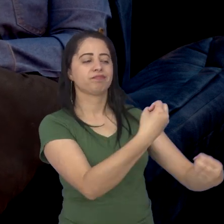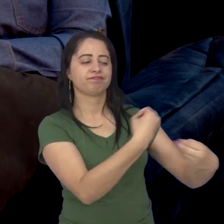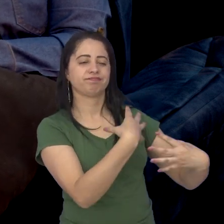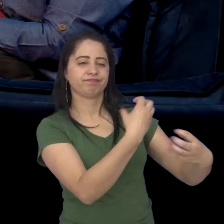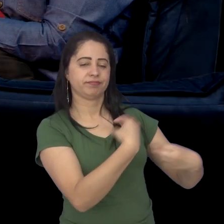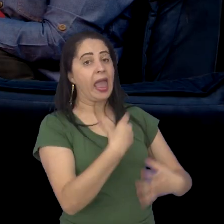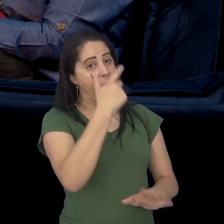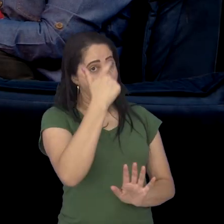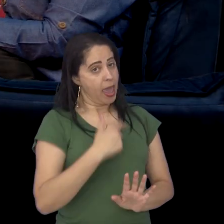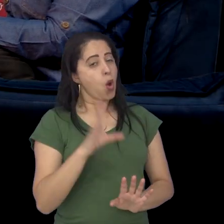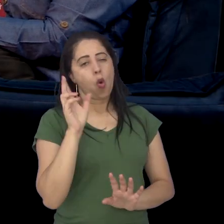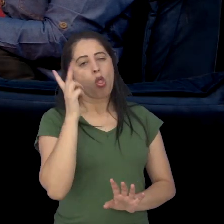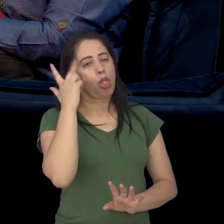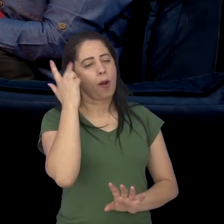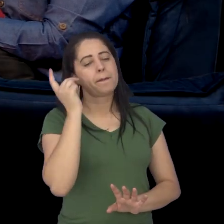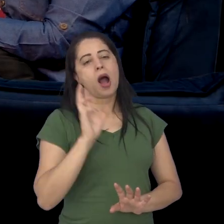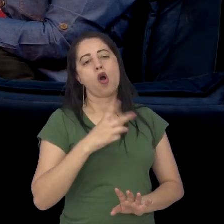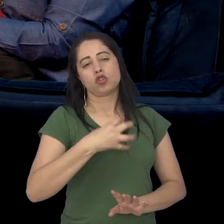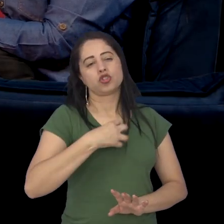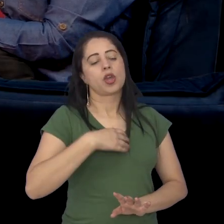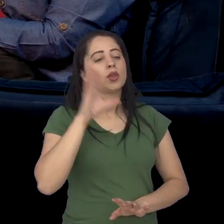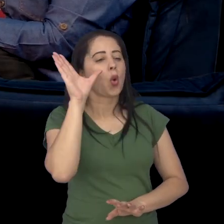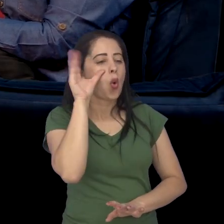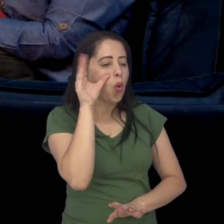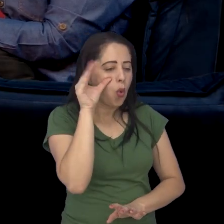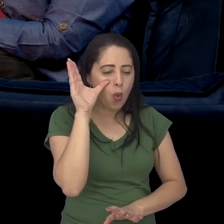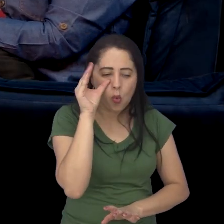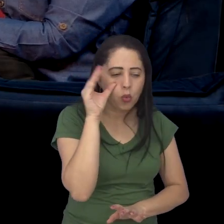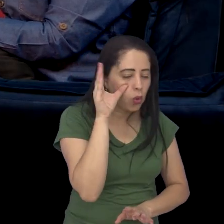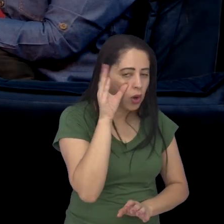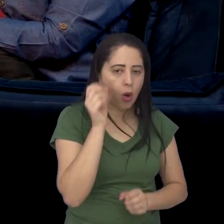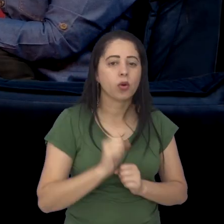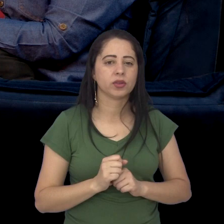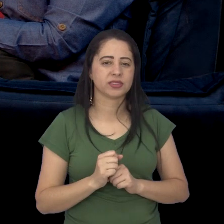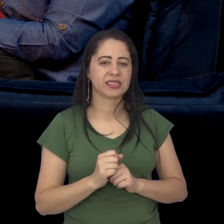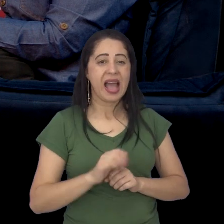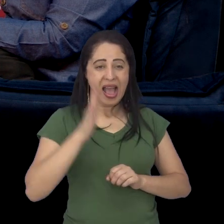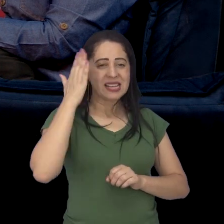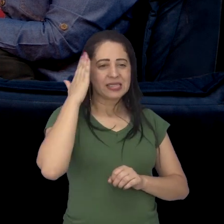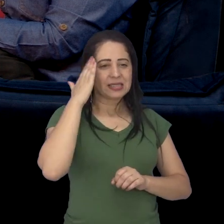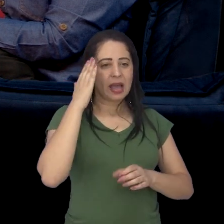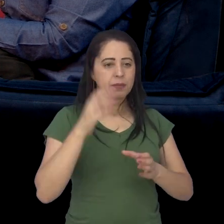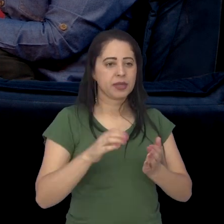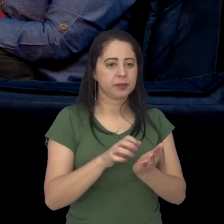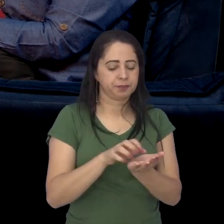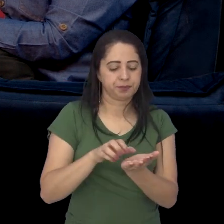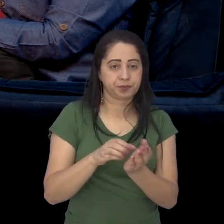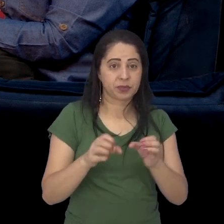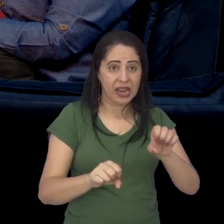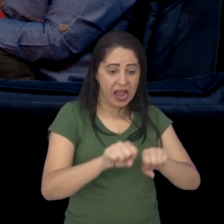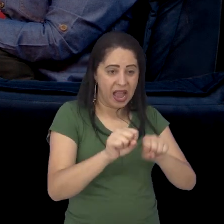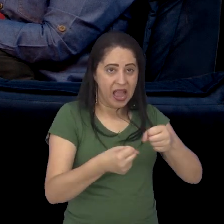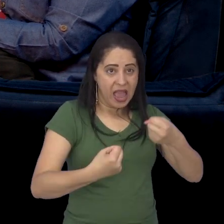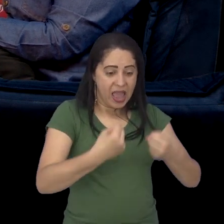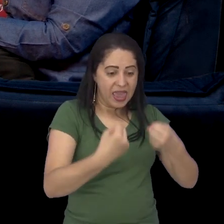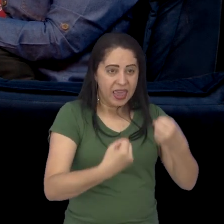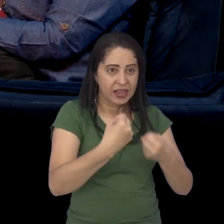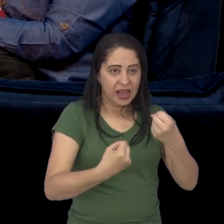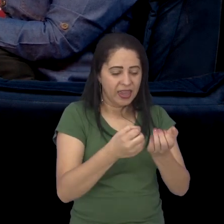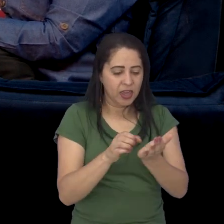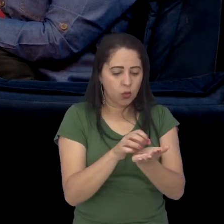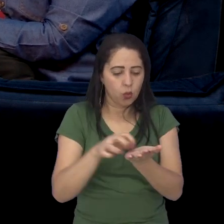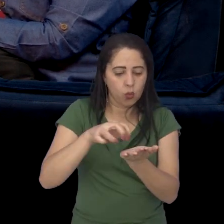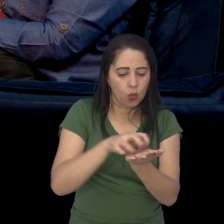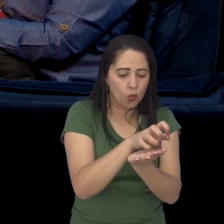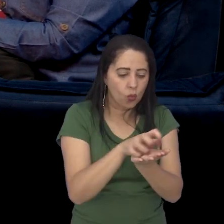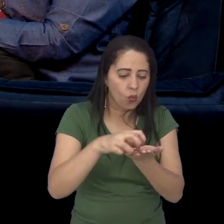Eu sempre fui muito curiosa. Quando eu era pequena, eu não podia ver carrinho daqueles de fricção, que eu queria comprar, eu queria um